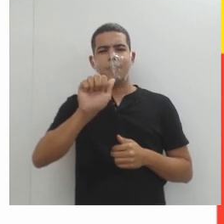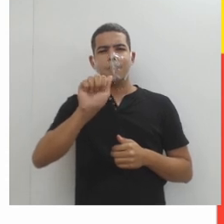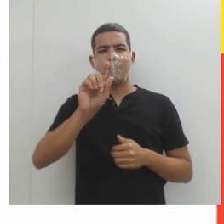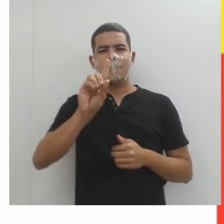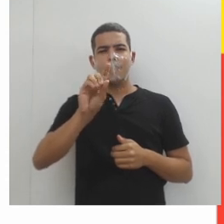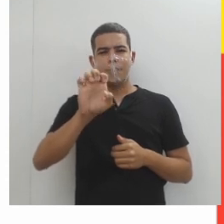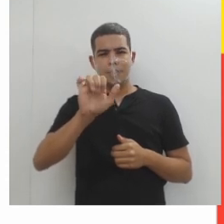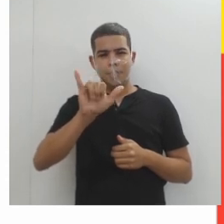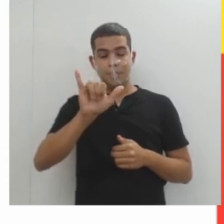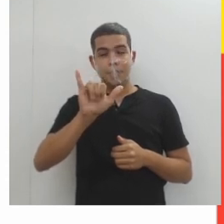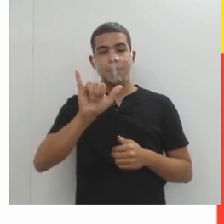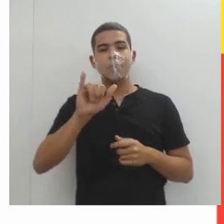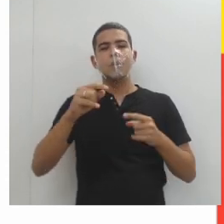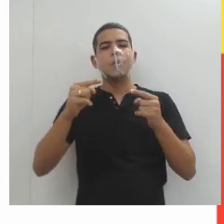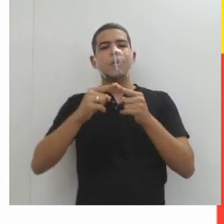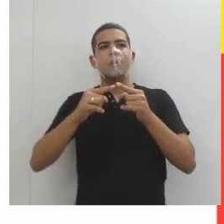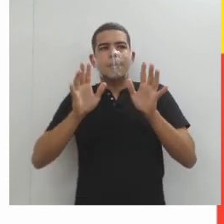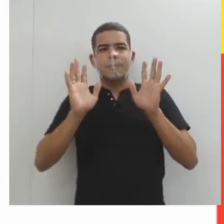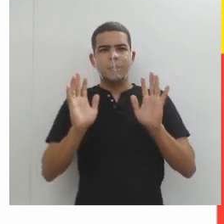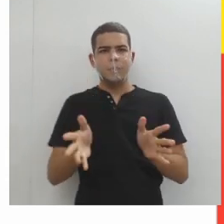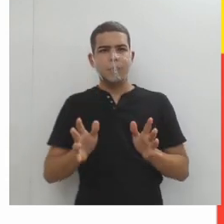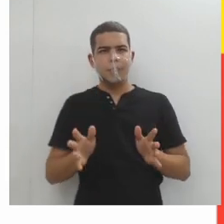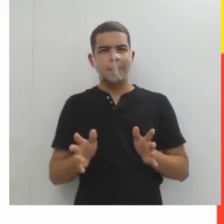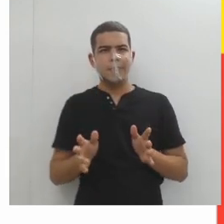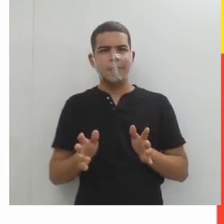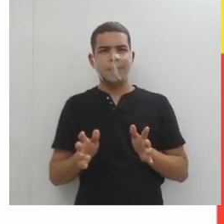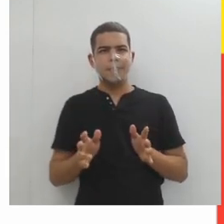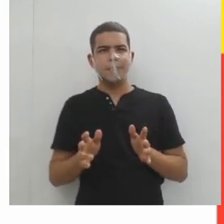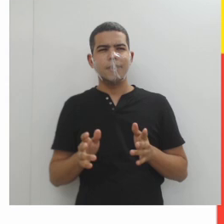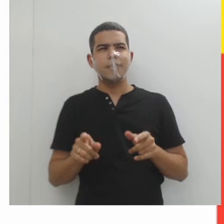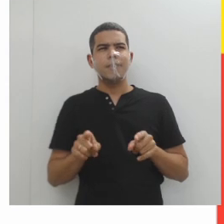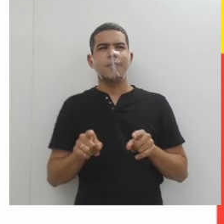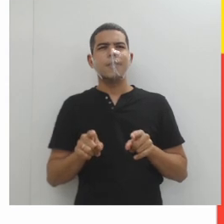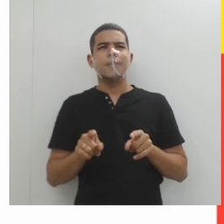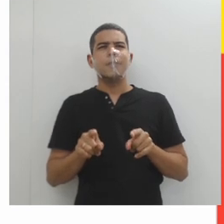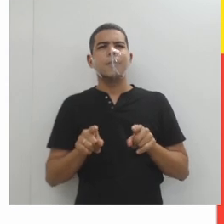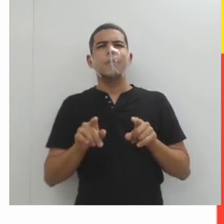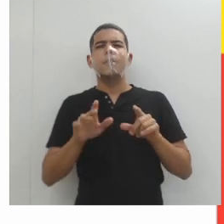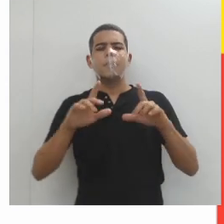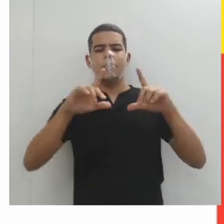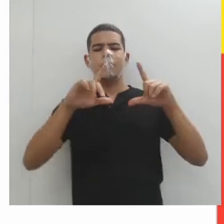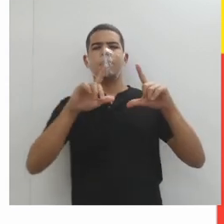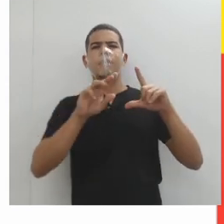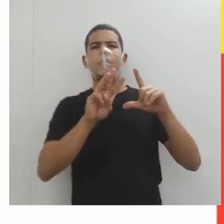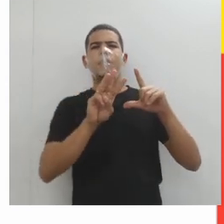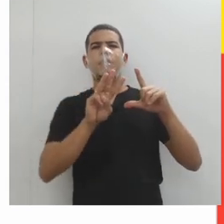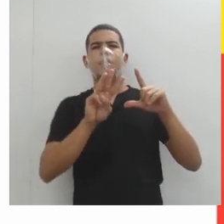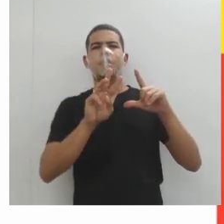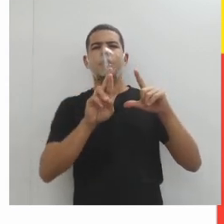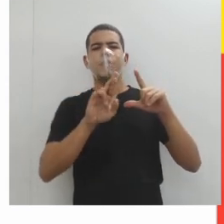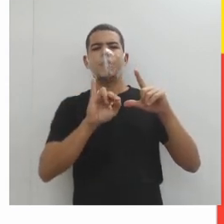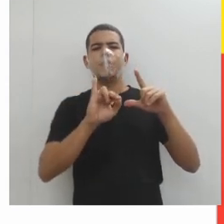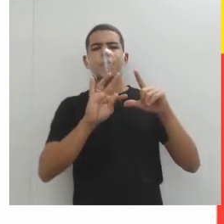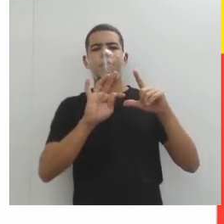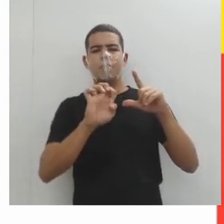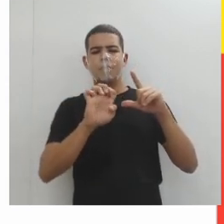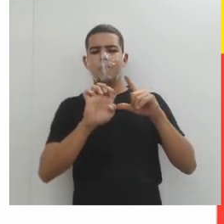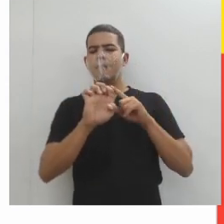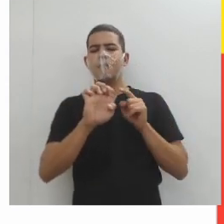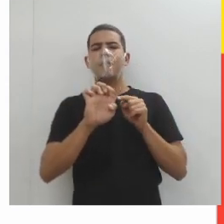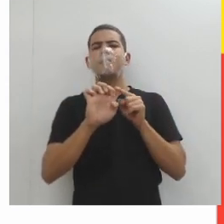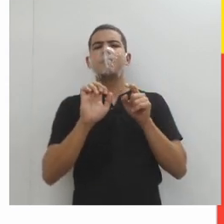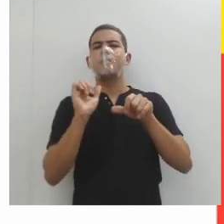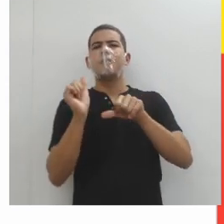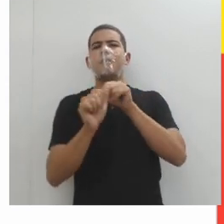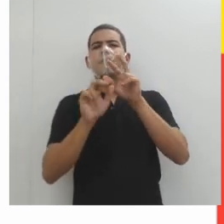outro espaço, e aí a gente tem the letter, né? E o verbo, entre parênteses, é o write. Então, como é que eu transformaria esse write aí